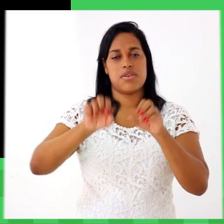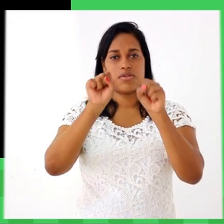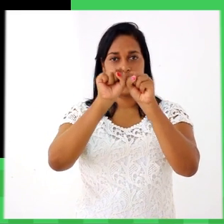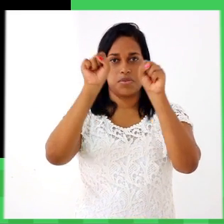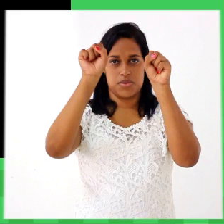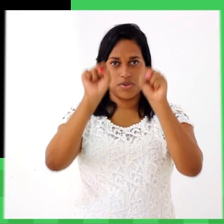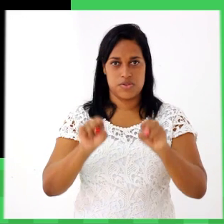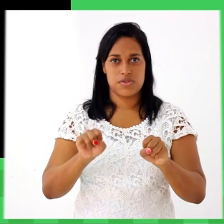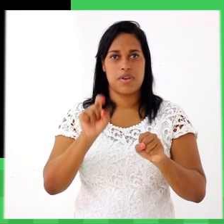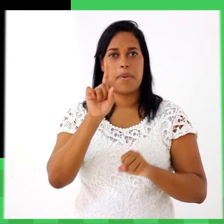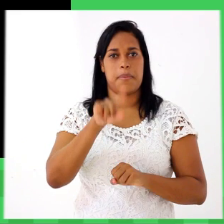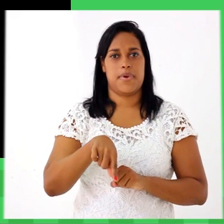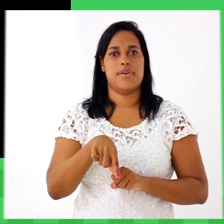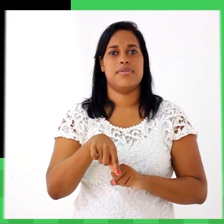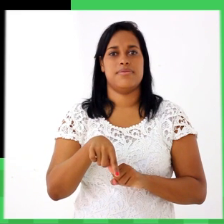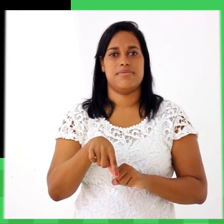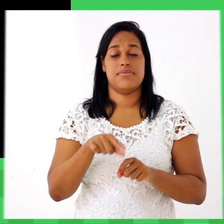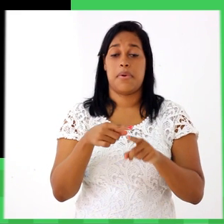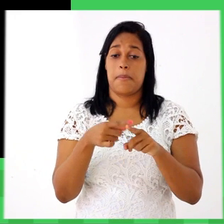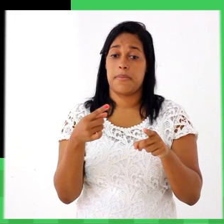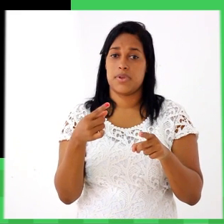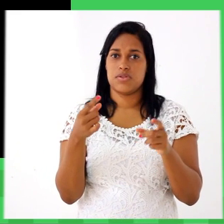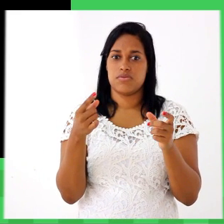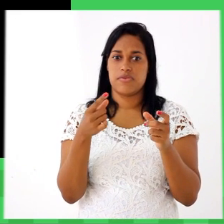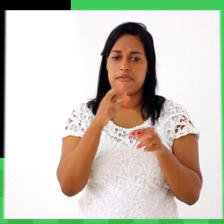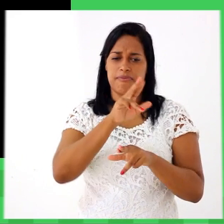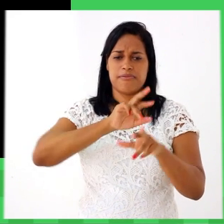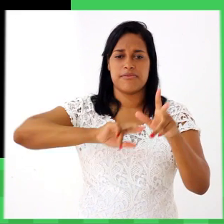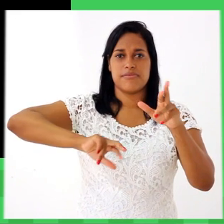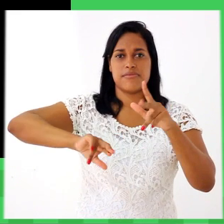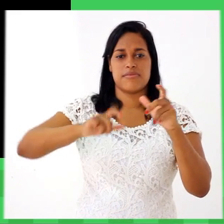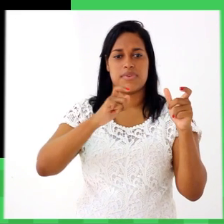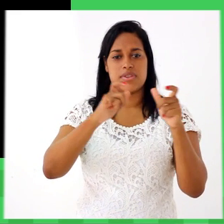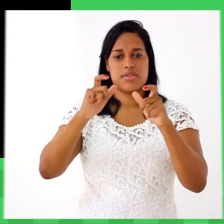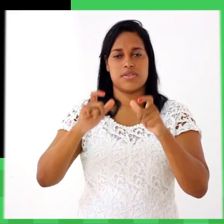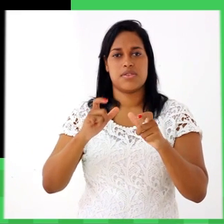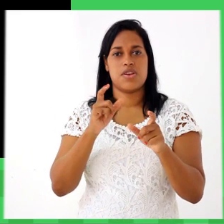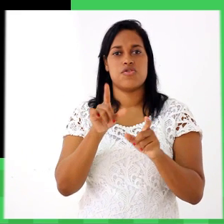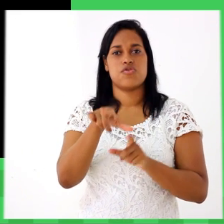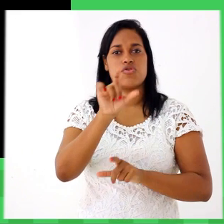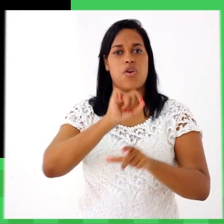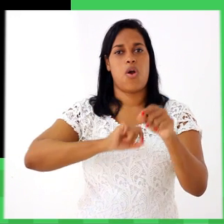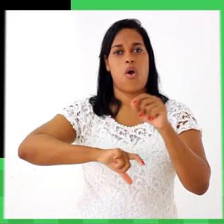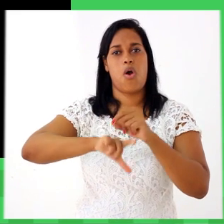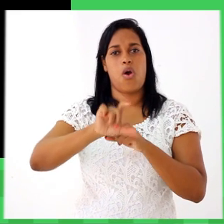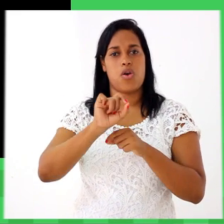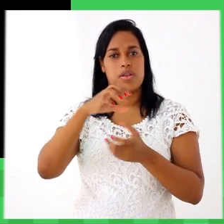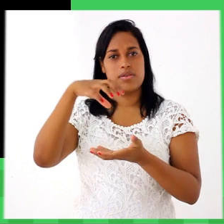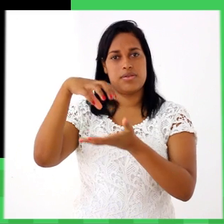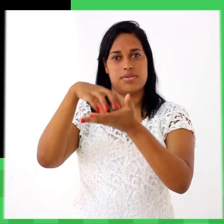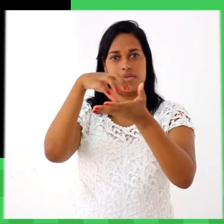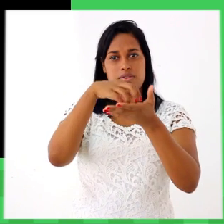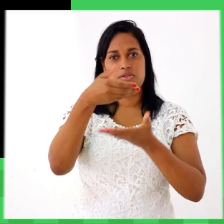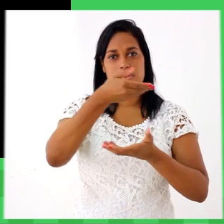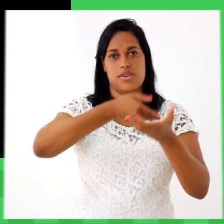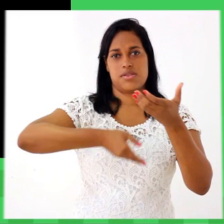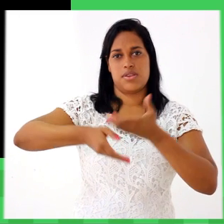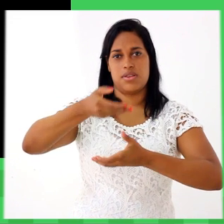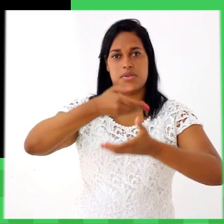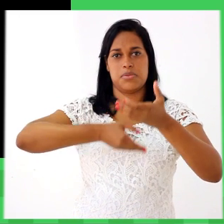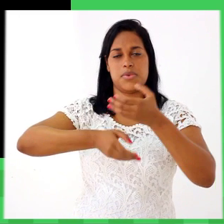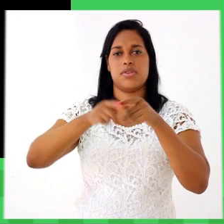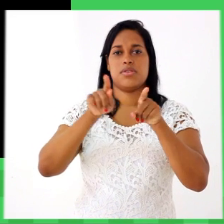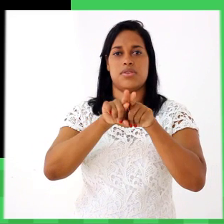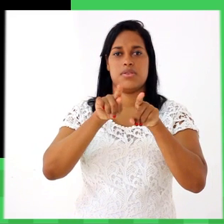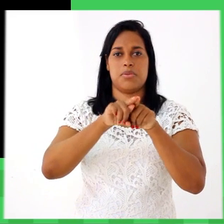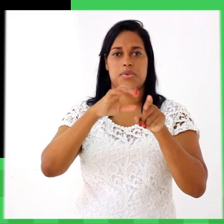modelado. Quais são os passos para modelar? Então, primeiro, você define quais são as entidades. Depois, define os relacionamentos e as cardinalidades